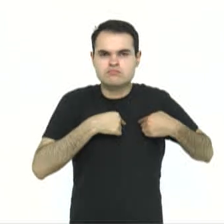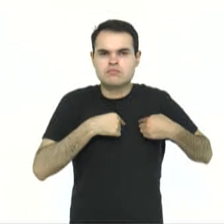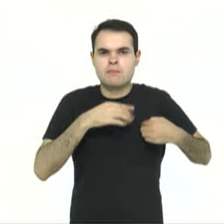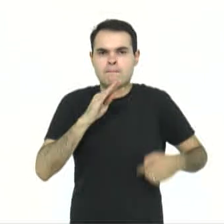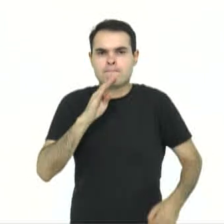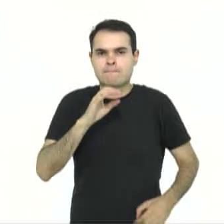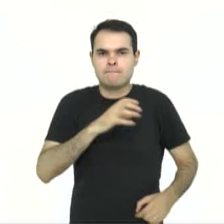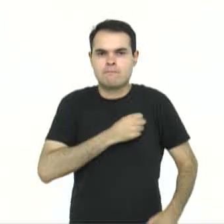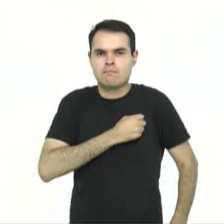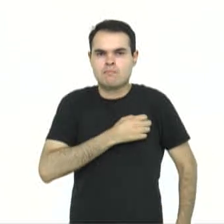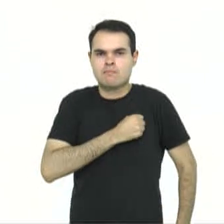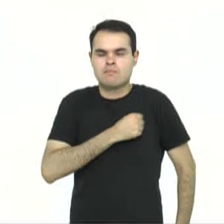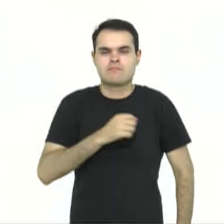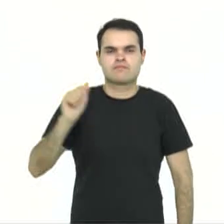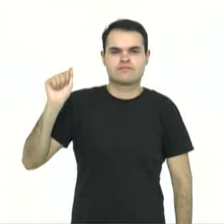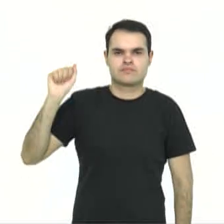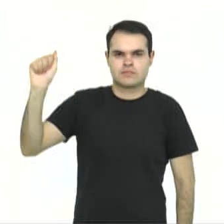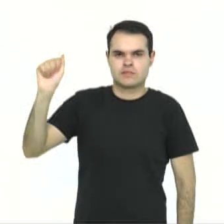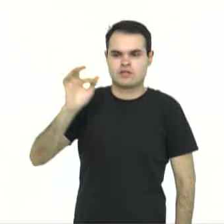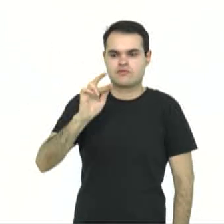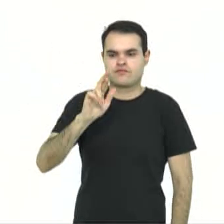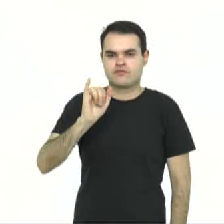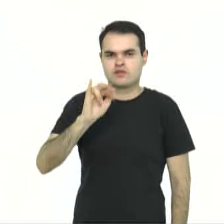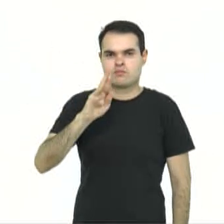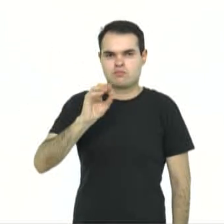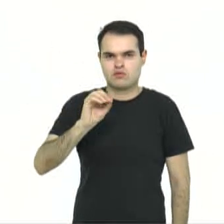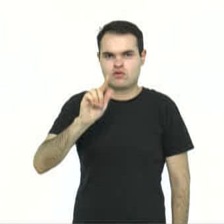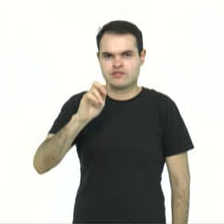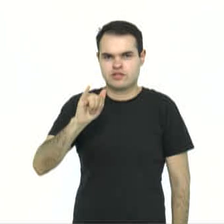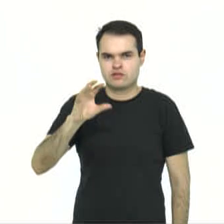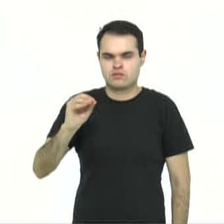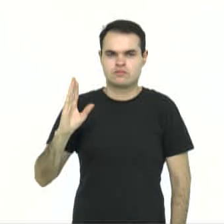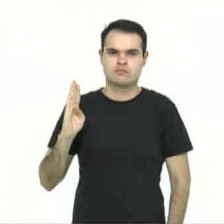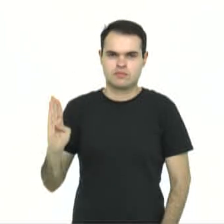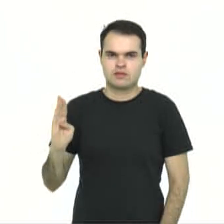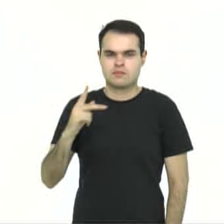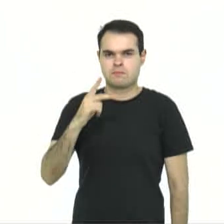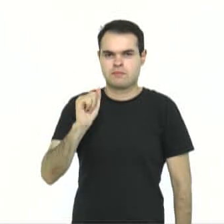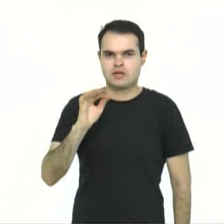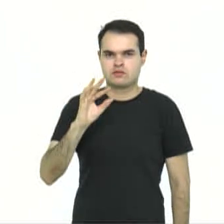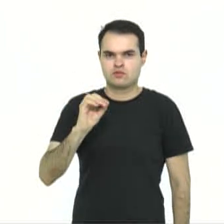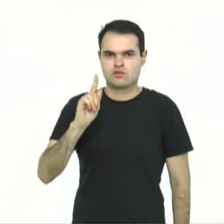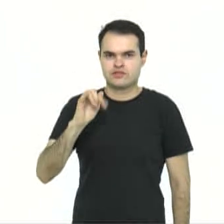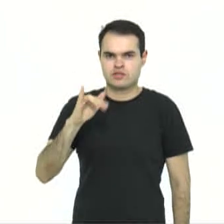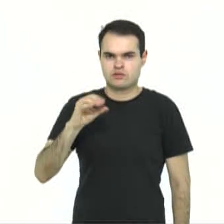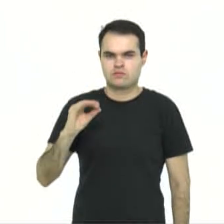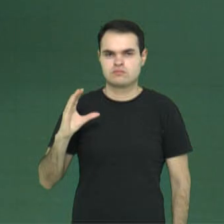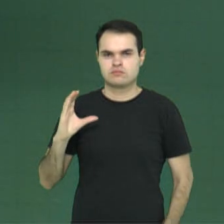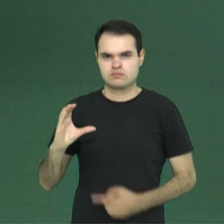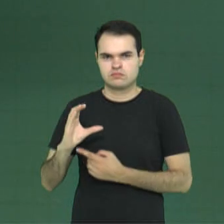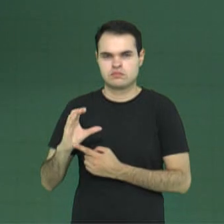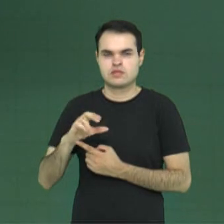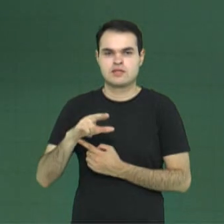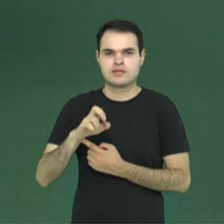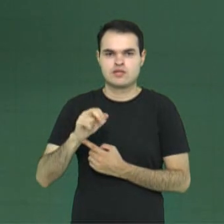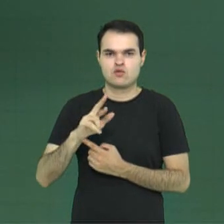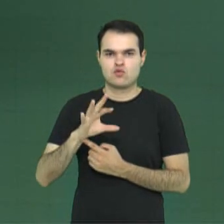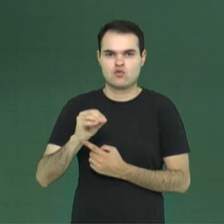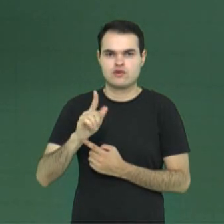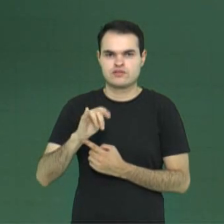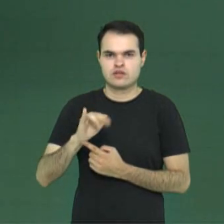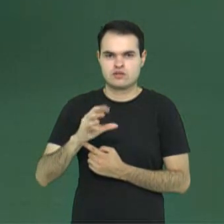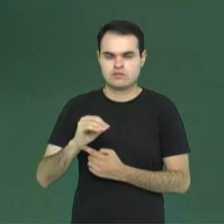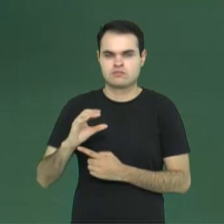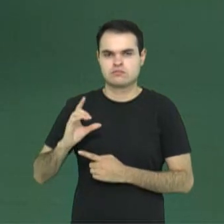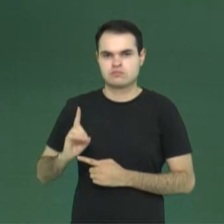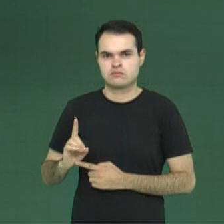batimentos, alternativa A, fibrogênicos, alternativa B, patogênicos, alternativa C, neurogênicos, ou